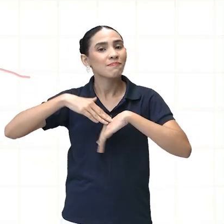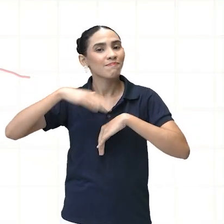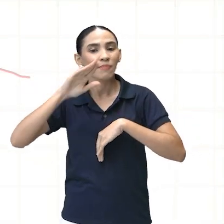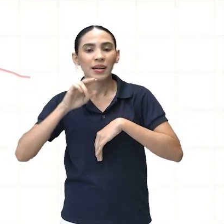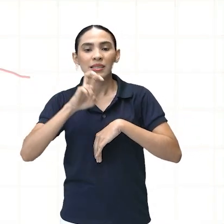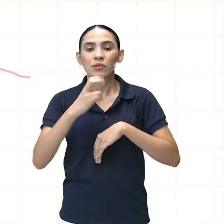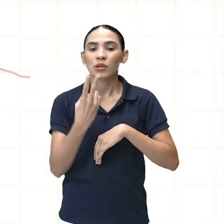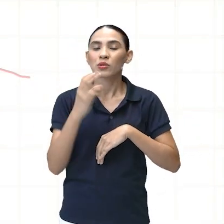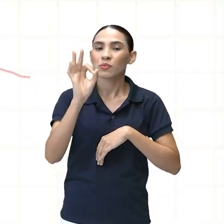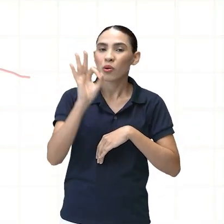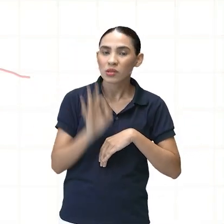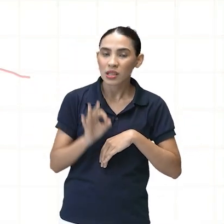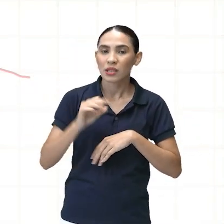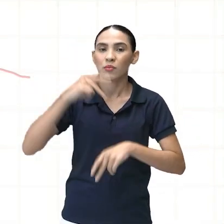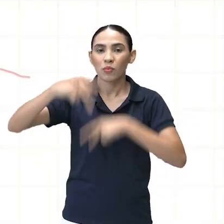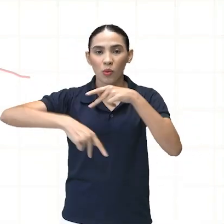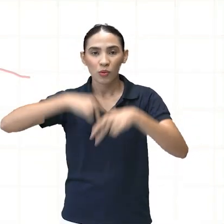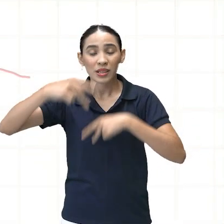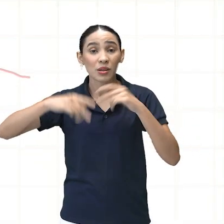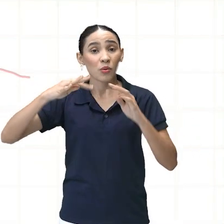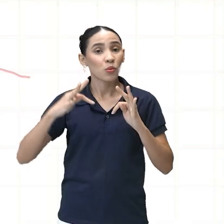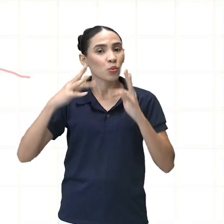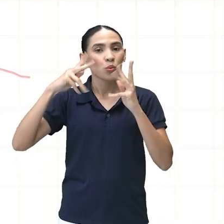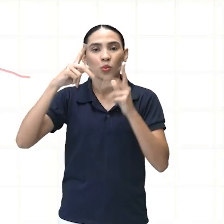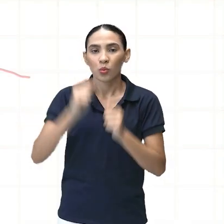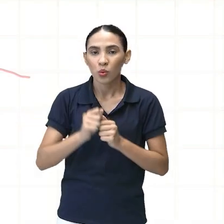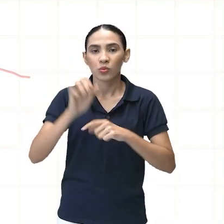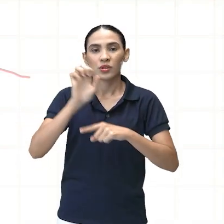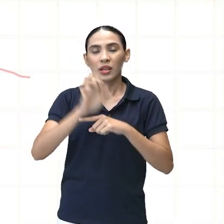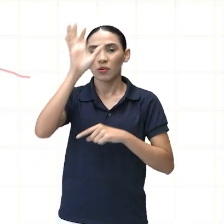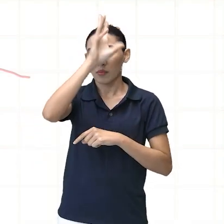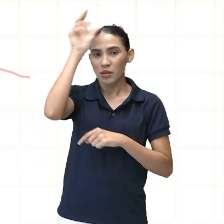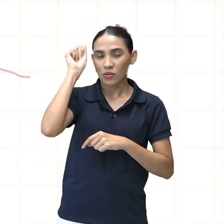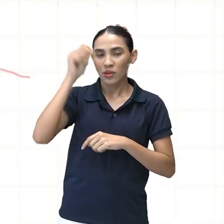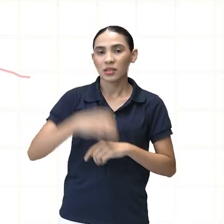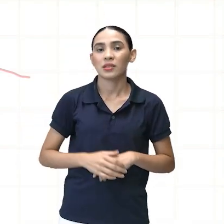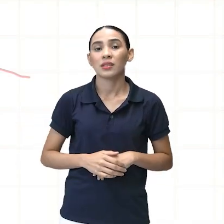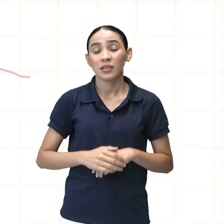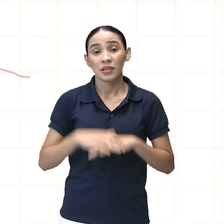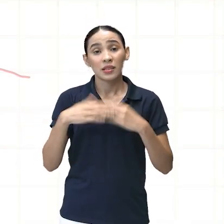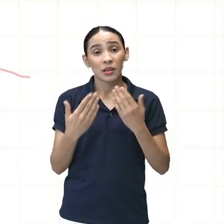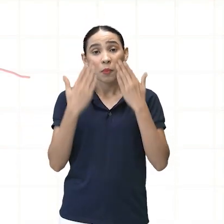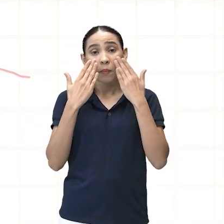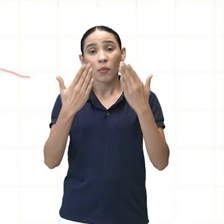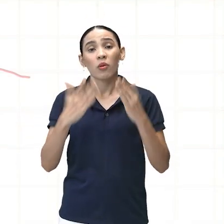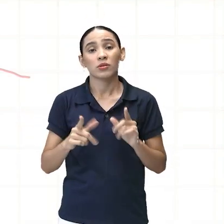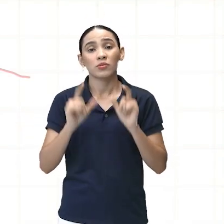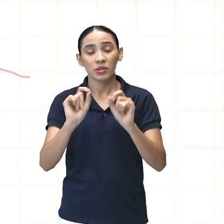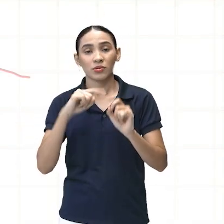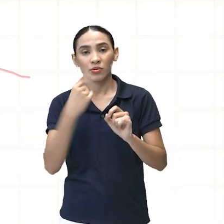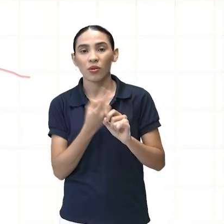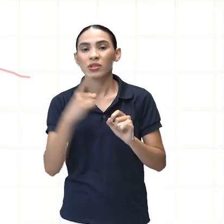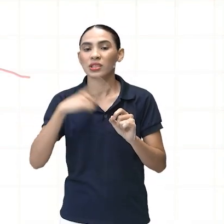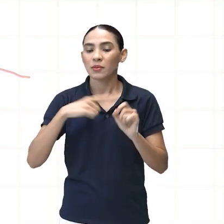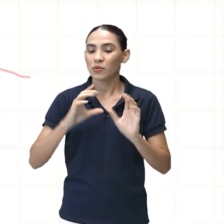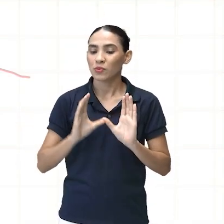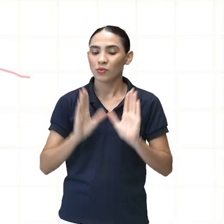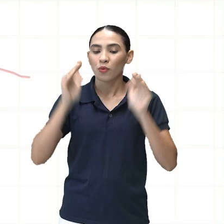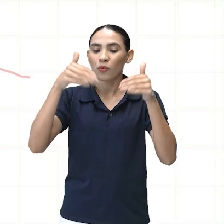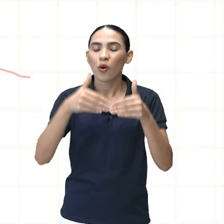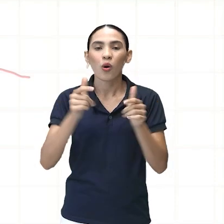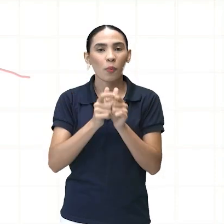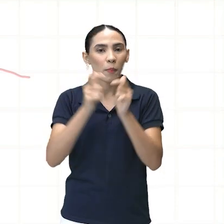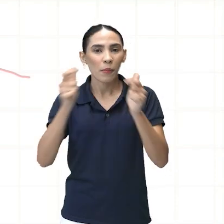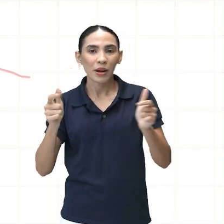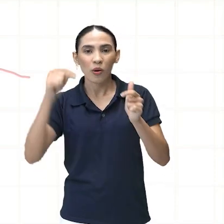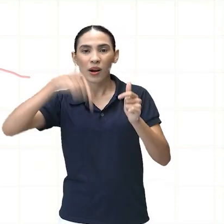de 52% da população de todo o estado do Amazonas. Isso mostra que nós temos uma concentração